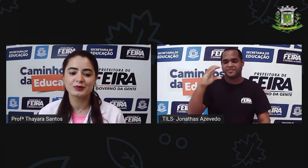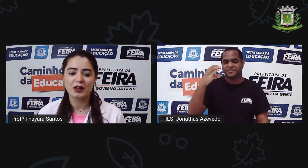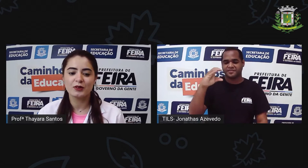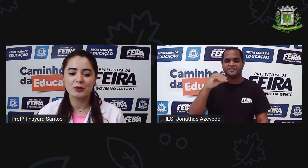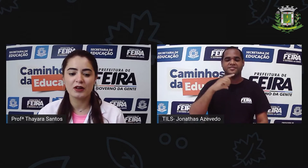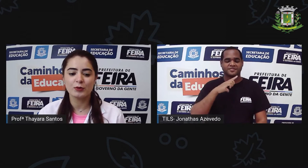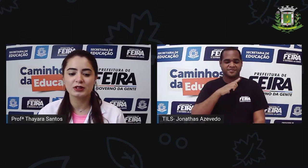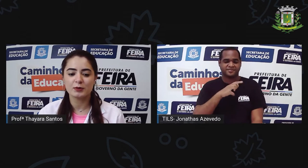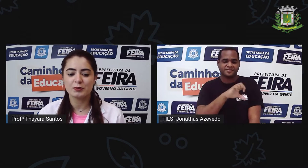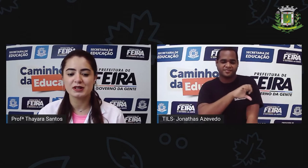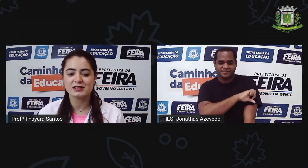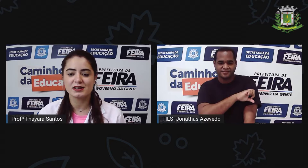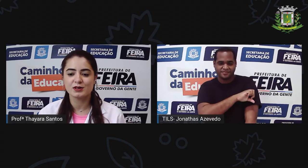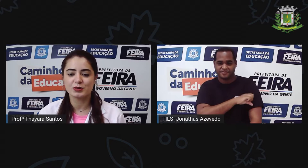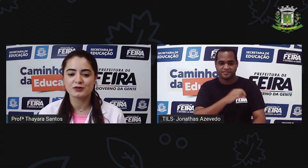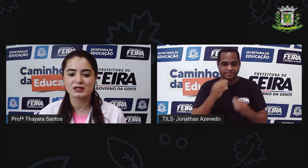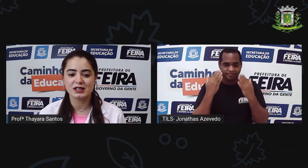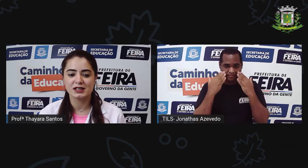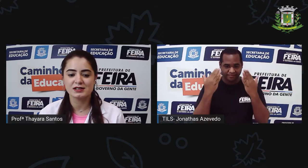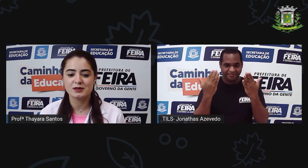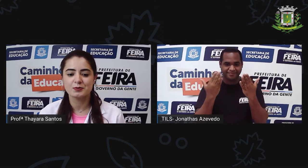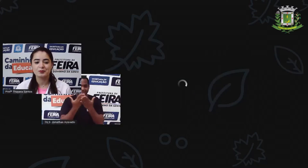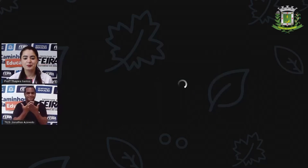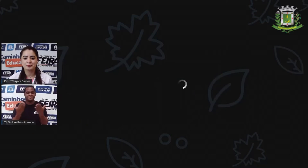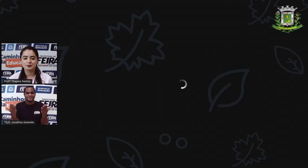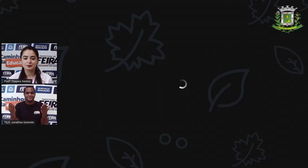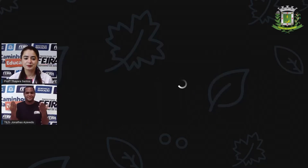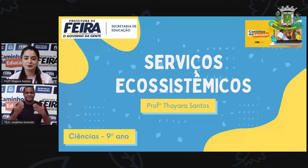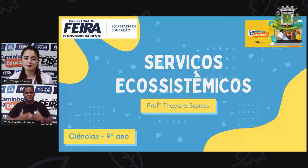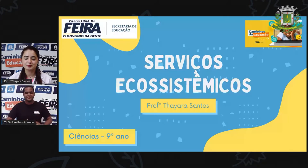ano. Vamos lá, vou botar minha apresentação para vocês.